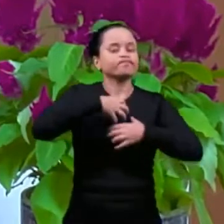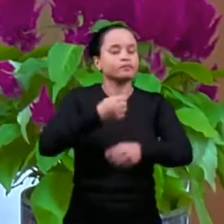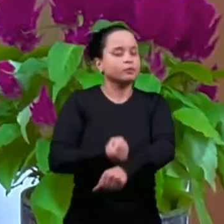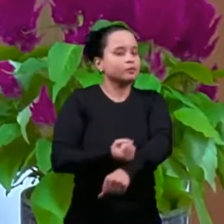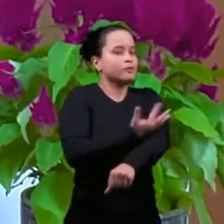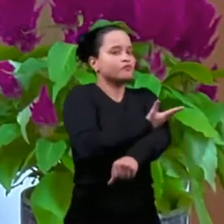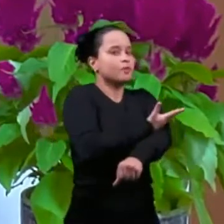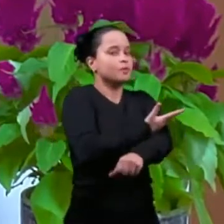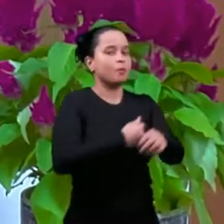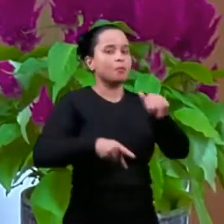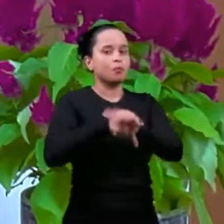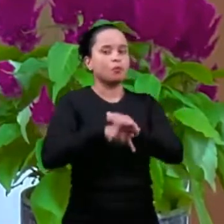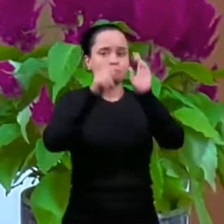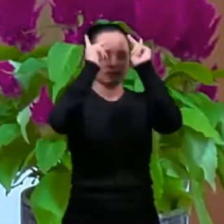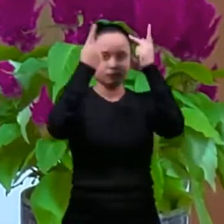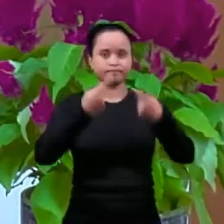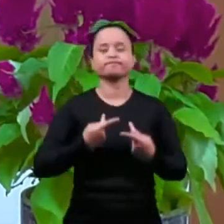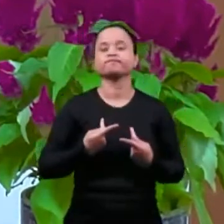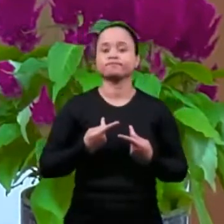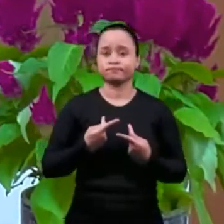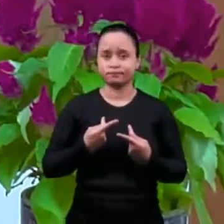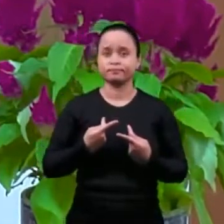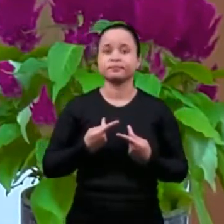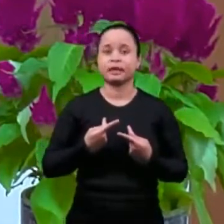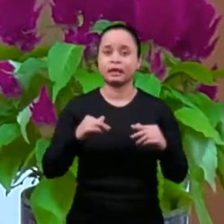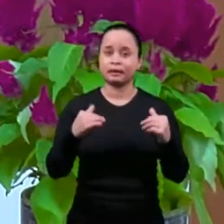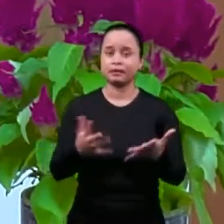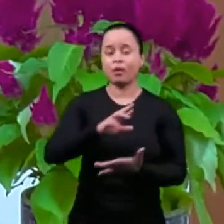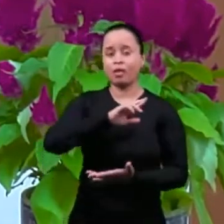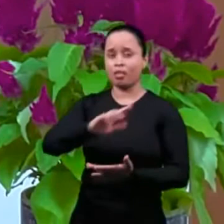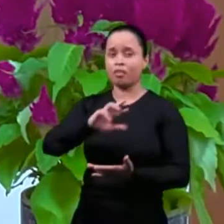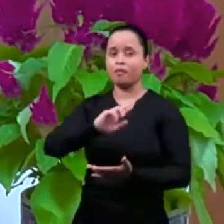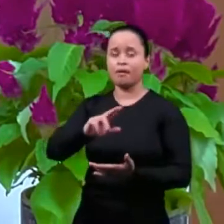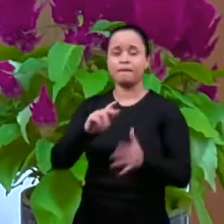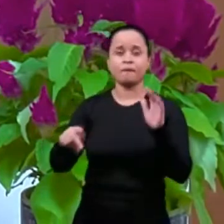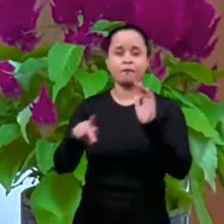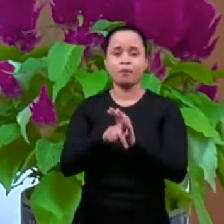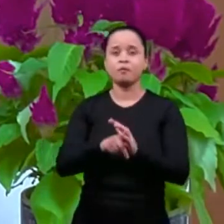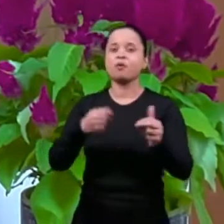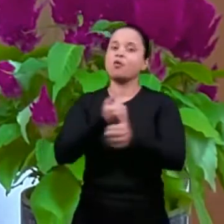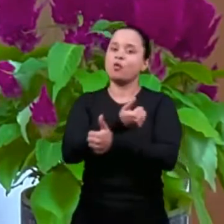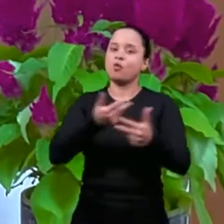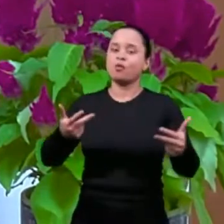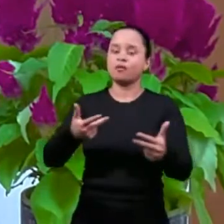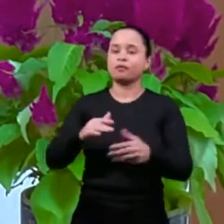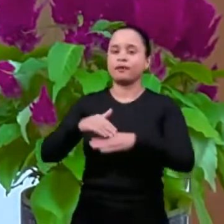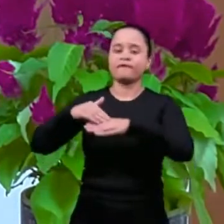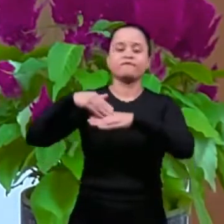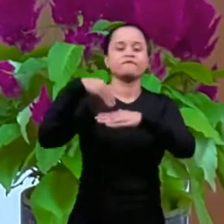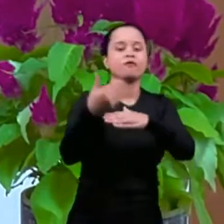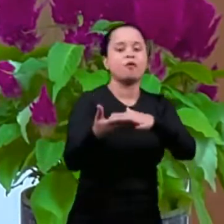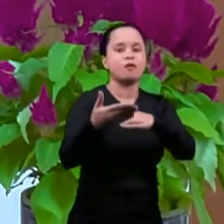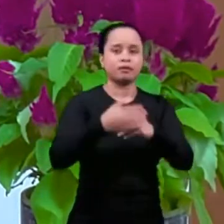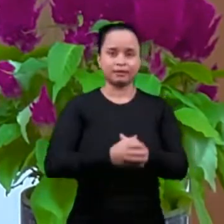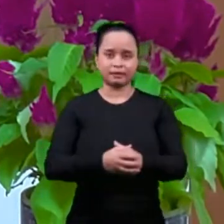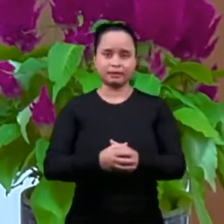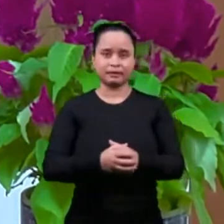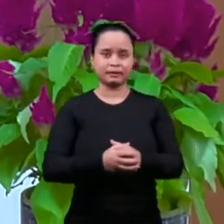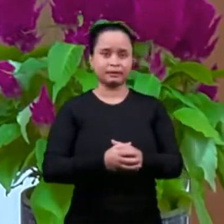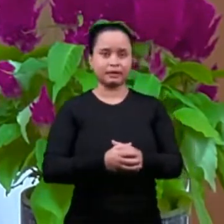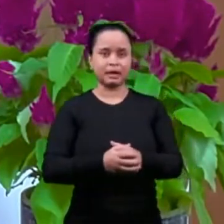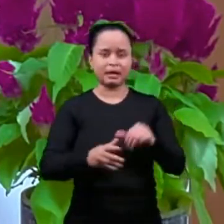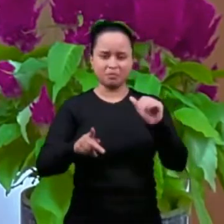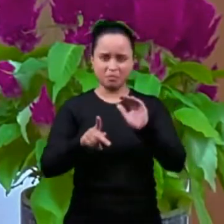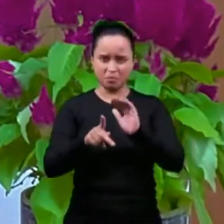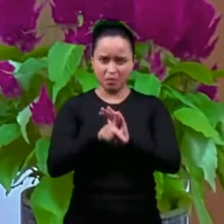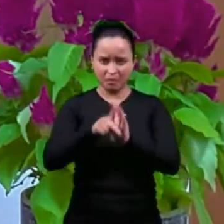elas não estavam, quer dizer, não era uma coisa nem que vinha de fora e nem algo